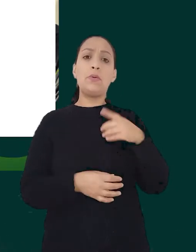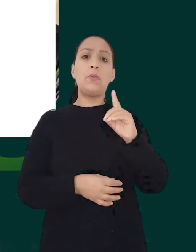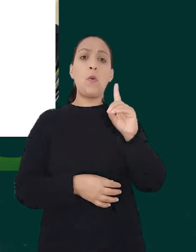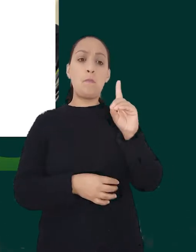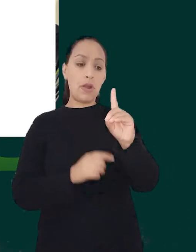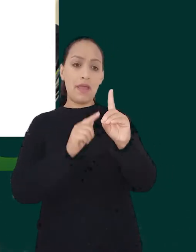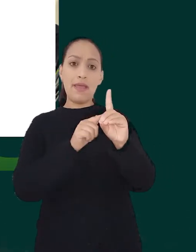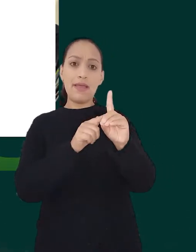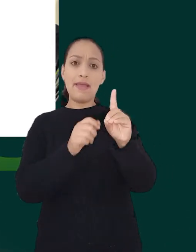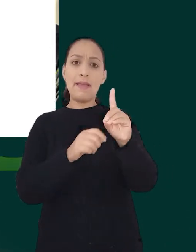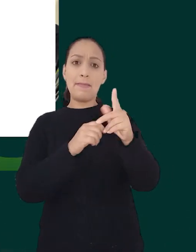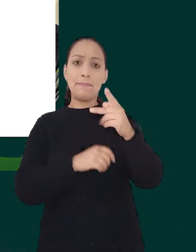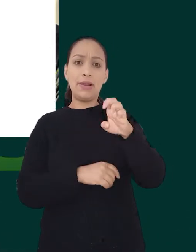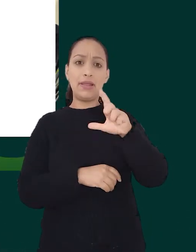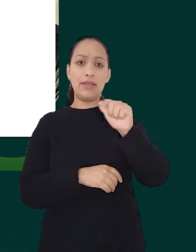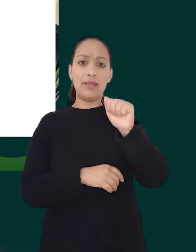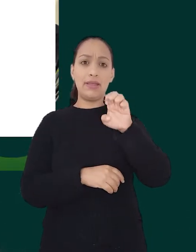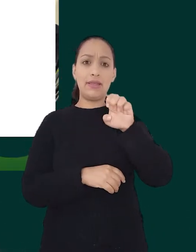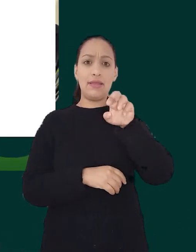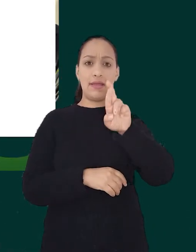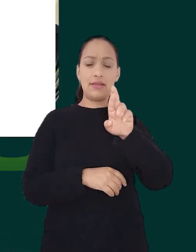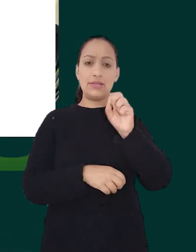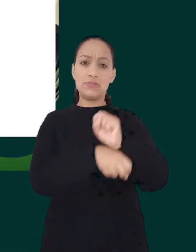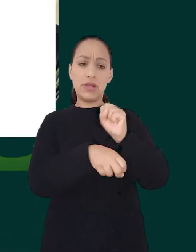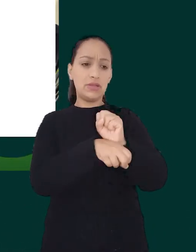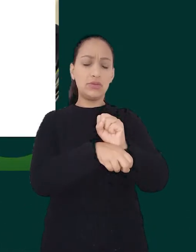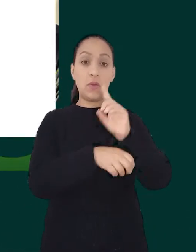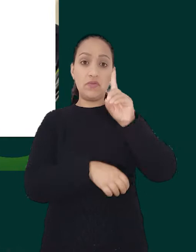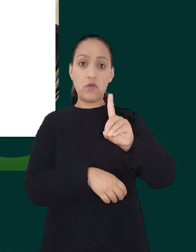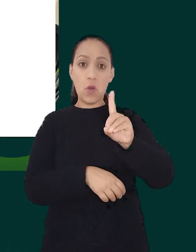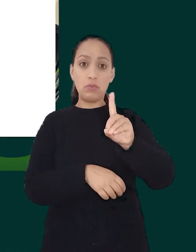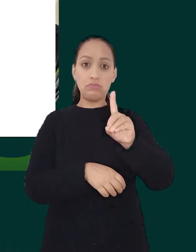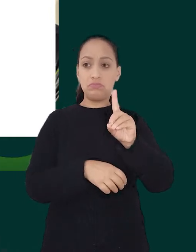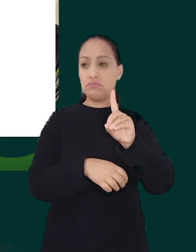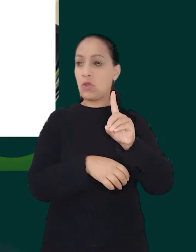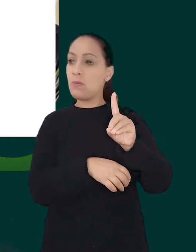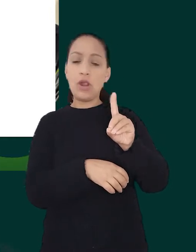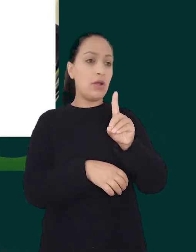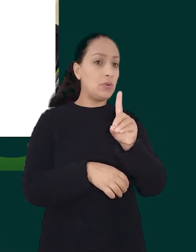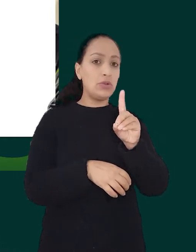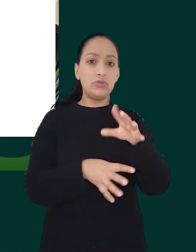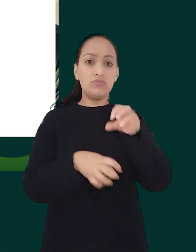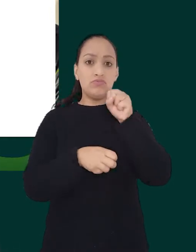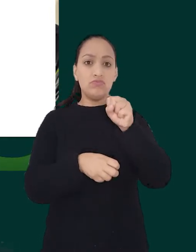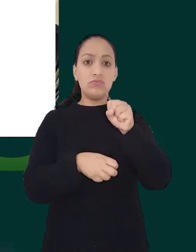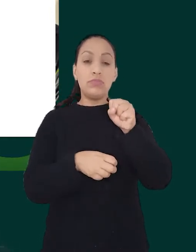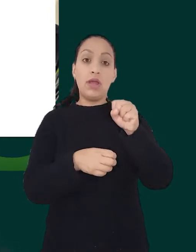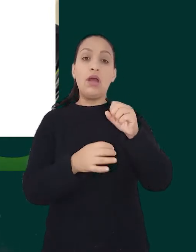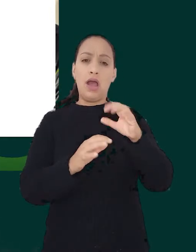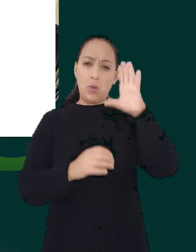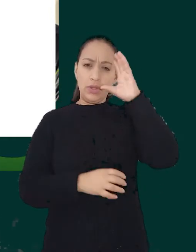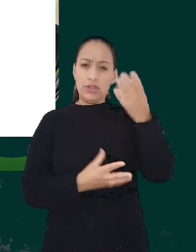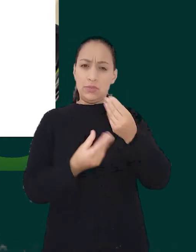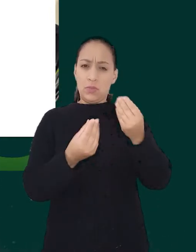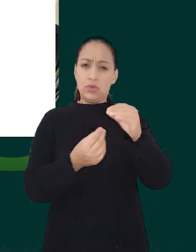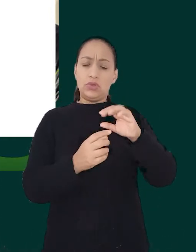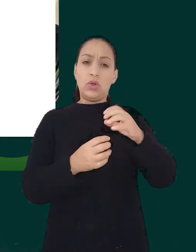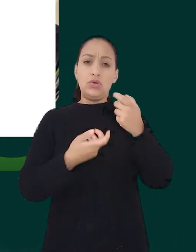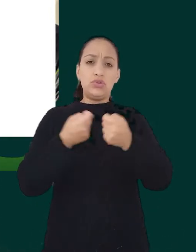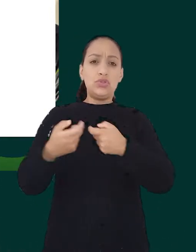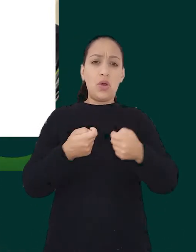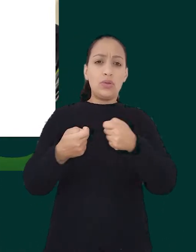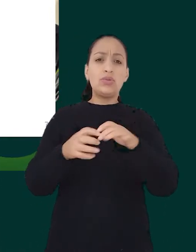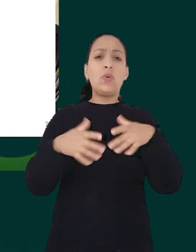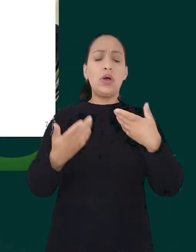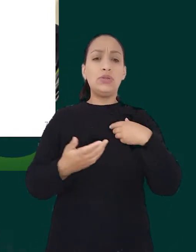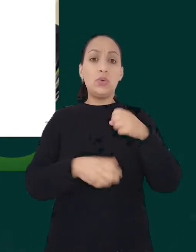ficar só respirando, ele vai olhar para um lado, olhar para o outro e volta a respirar. Tá? Isso acontece com muitos jogos quando tu deixa o estado